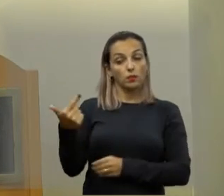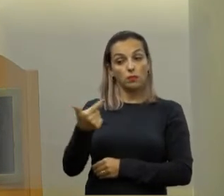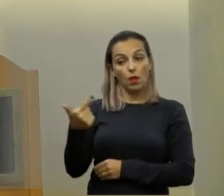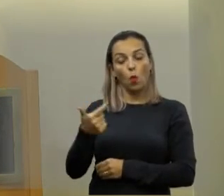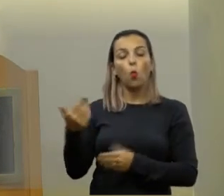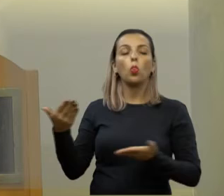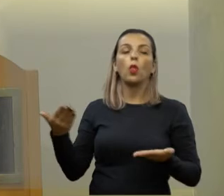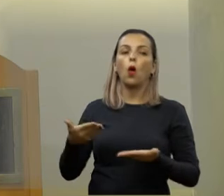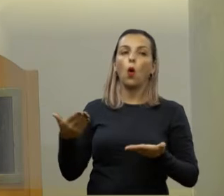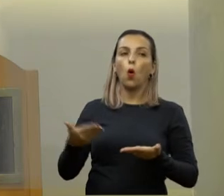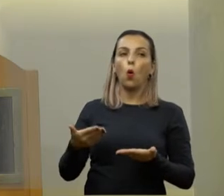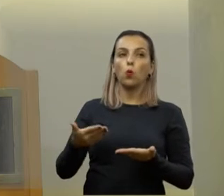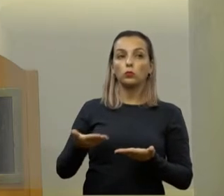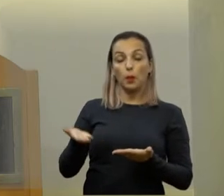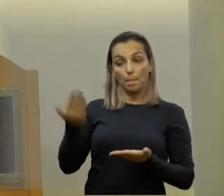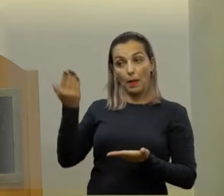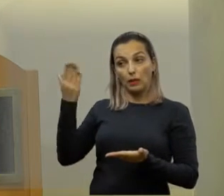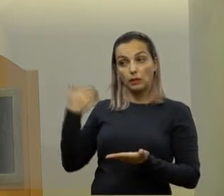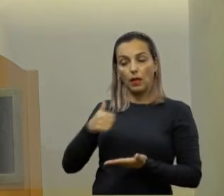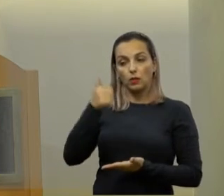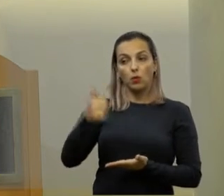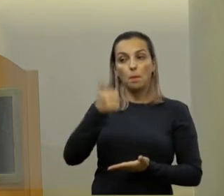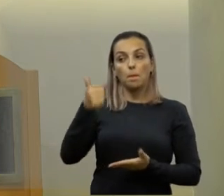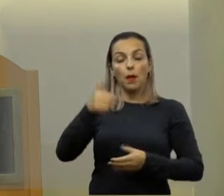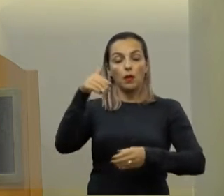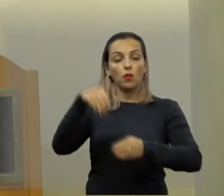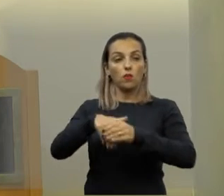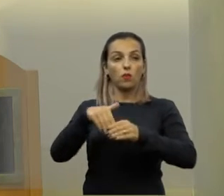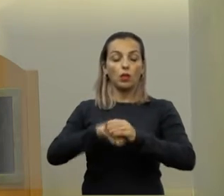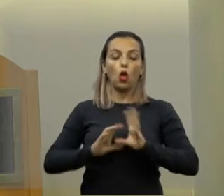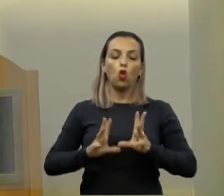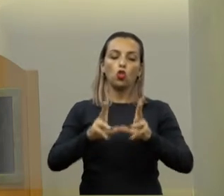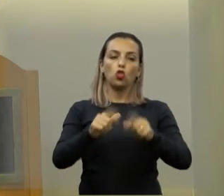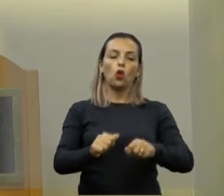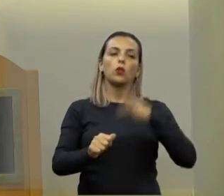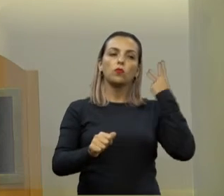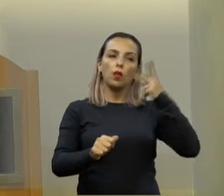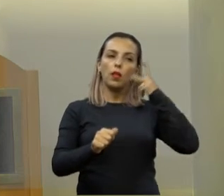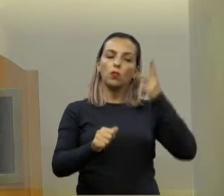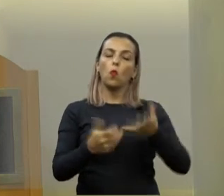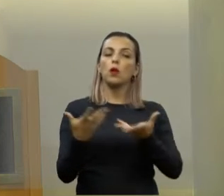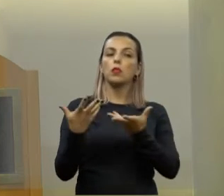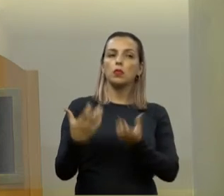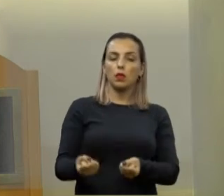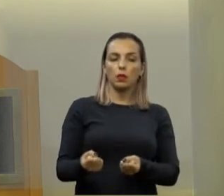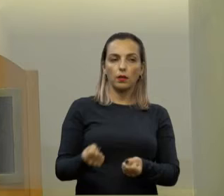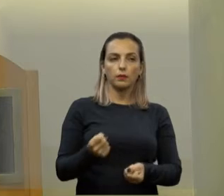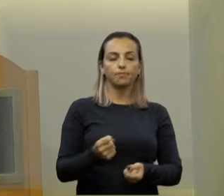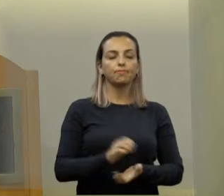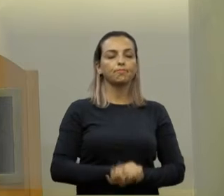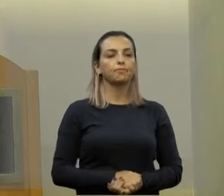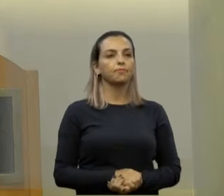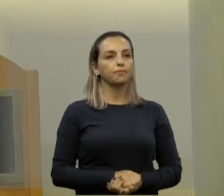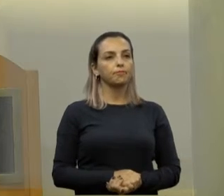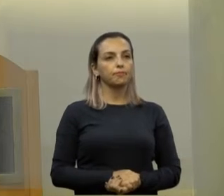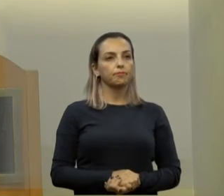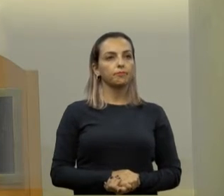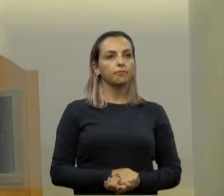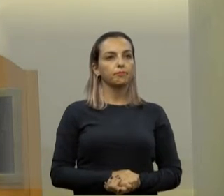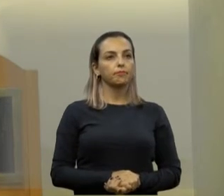hoje foi votado em primeira na votação por unanimidade na sua casa senhor presidente